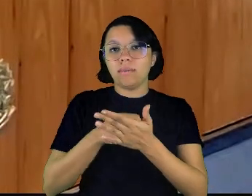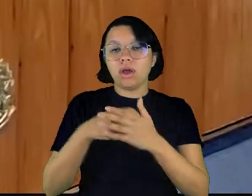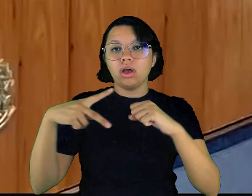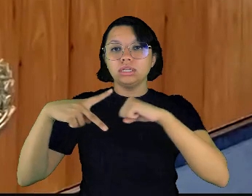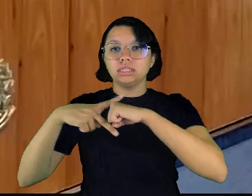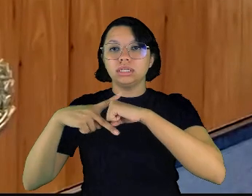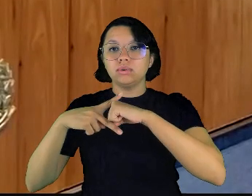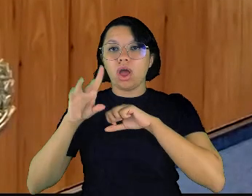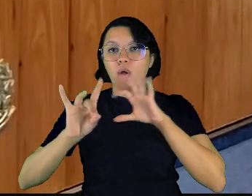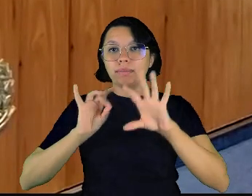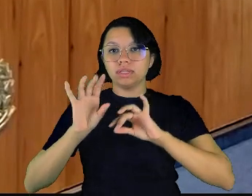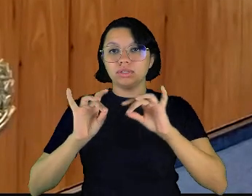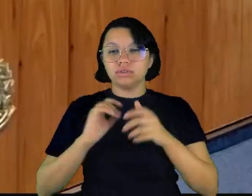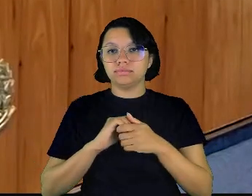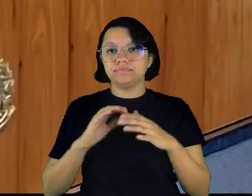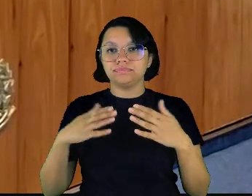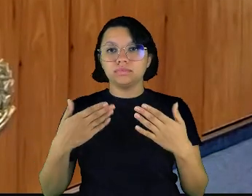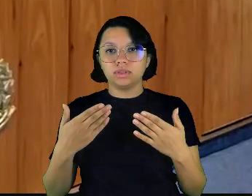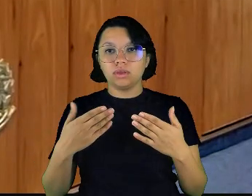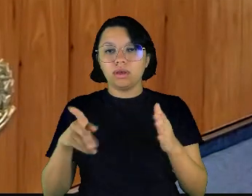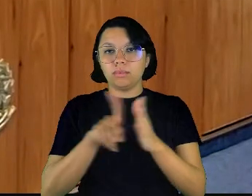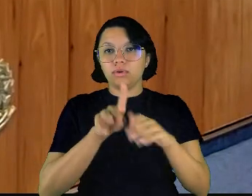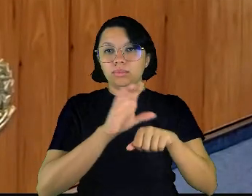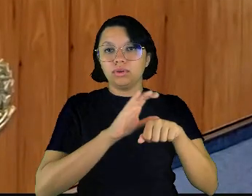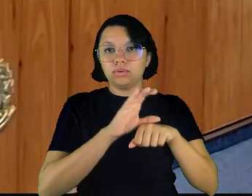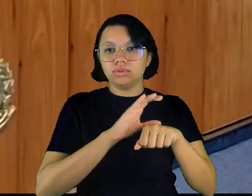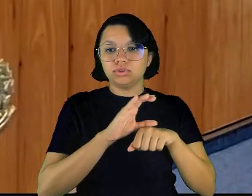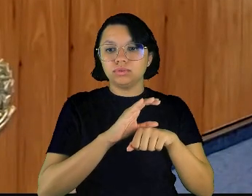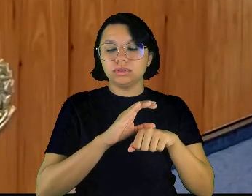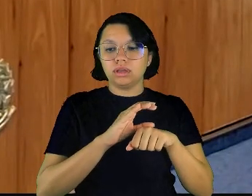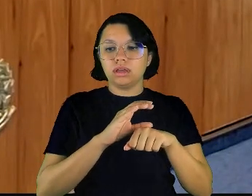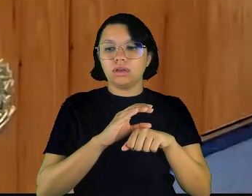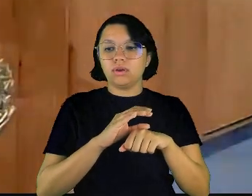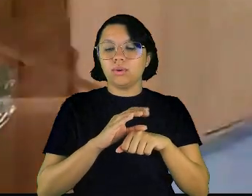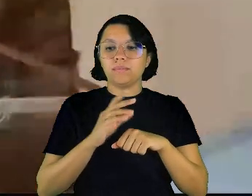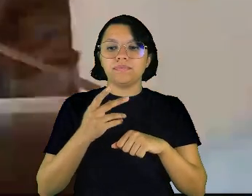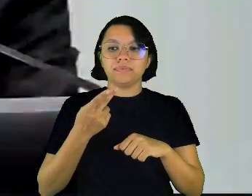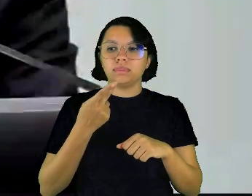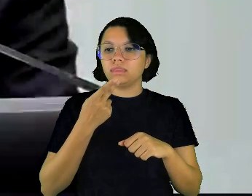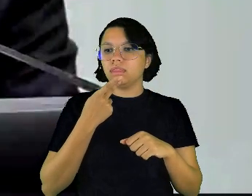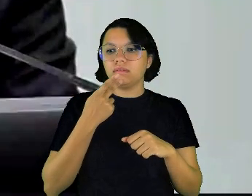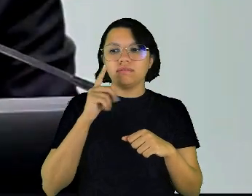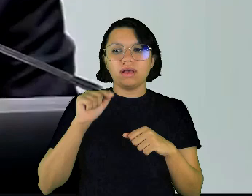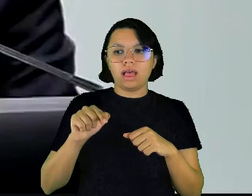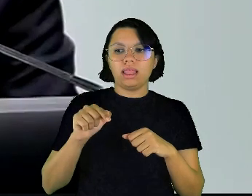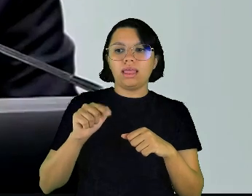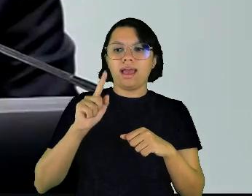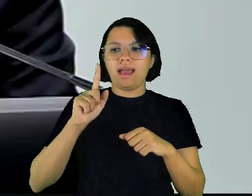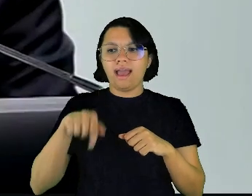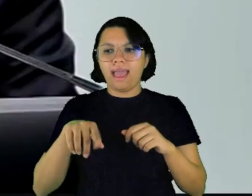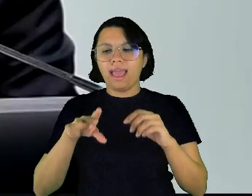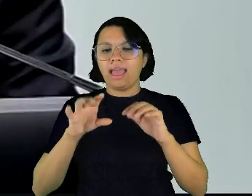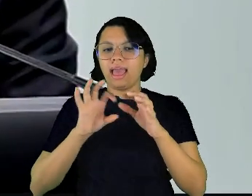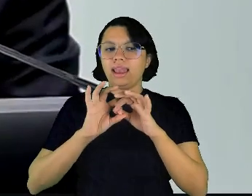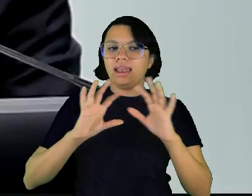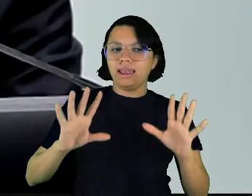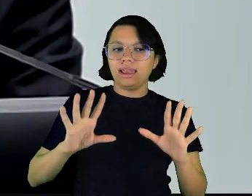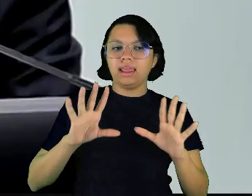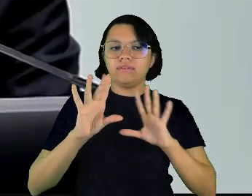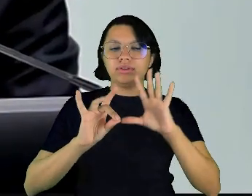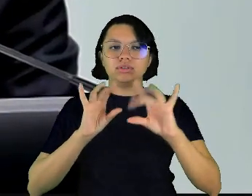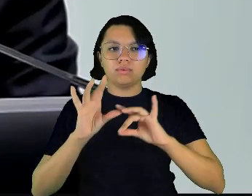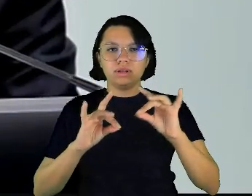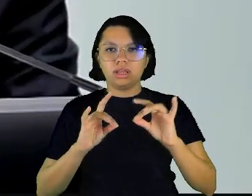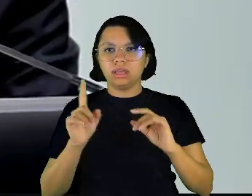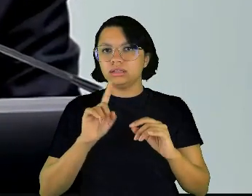facultativos, né? Tanto que a própria Constituição, o texto da Constituição, ele não vai dizer lá, é facultado filiar-se ao regime geral, não está escrito